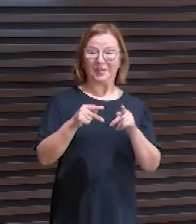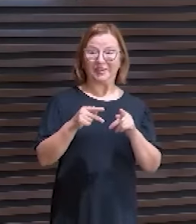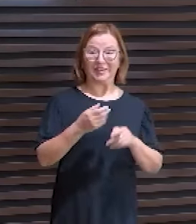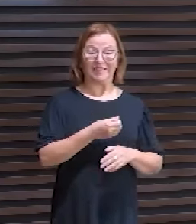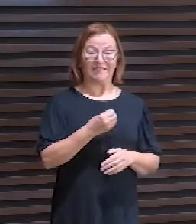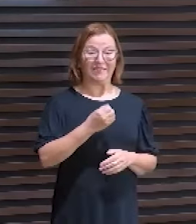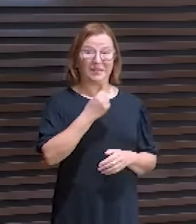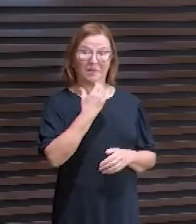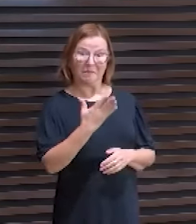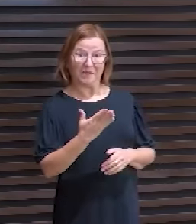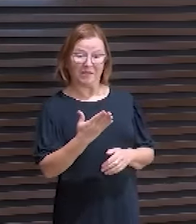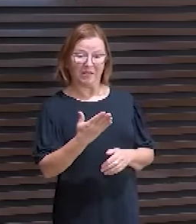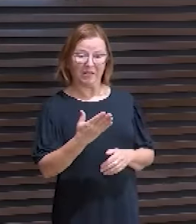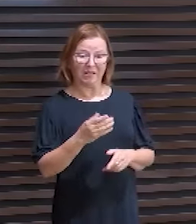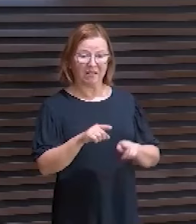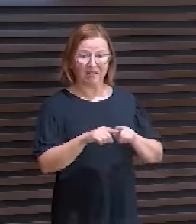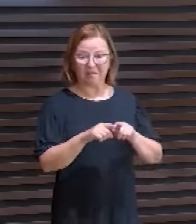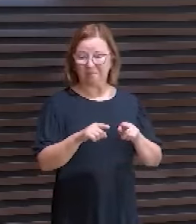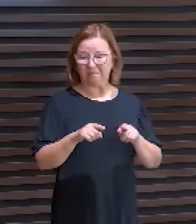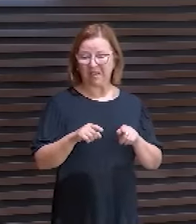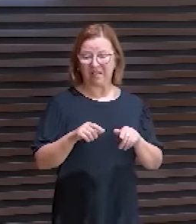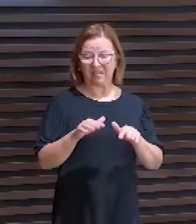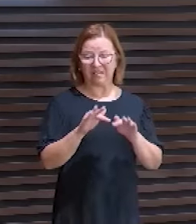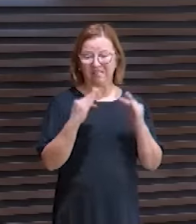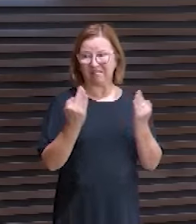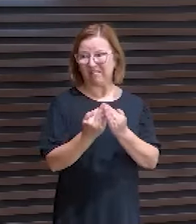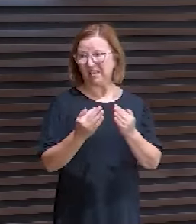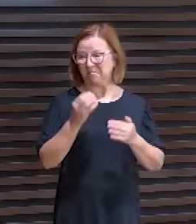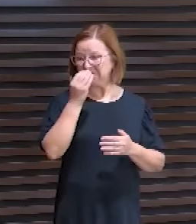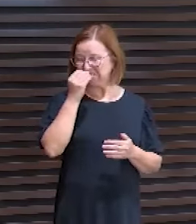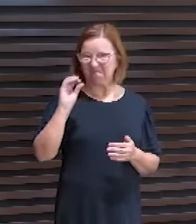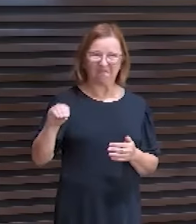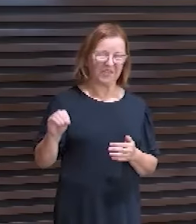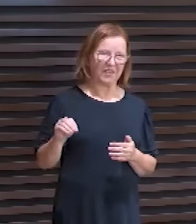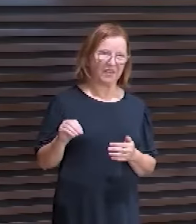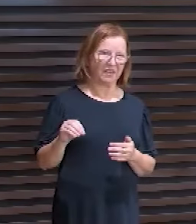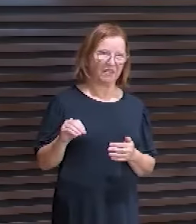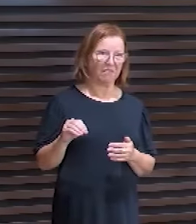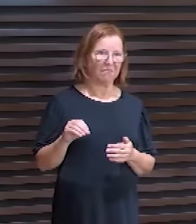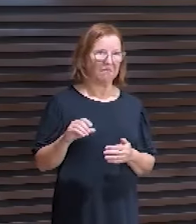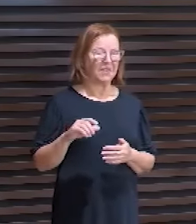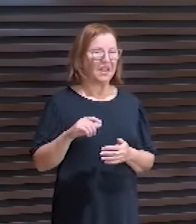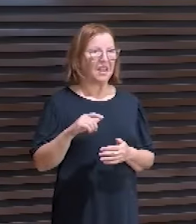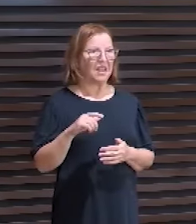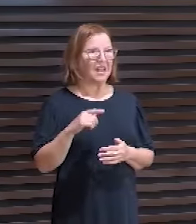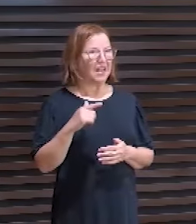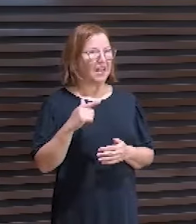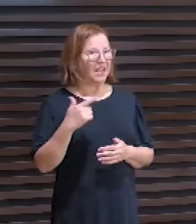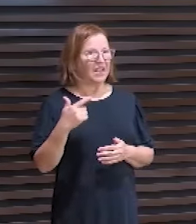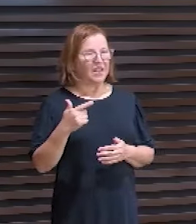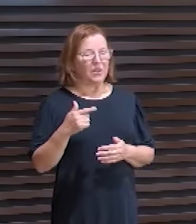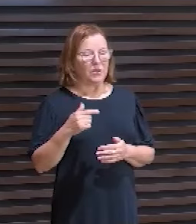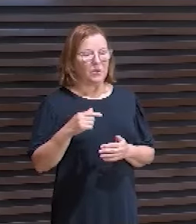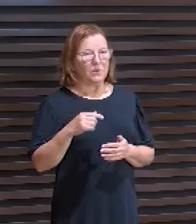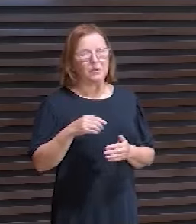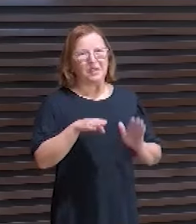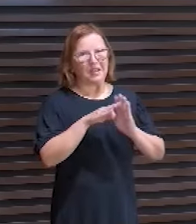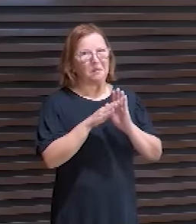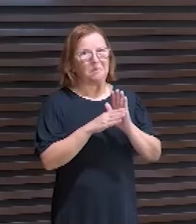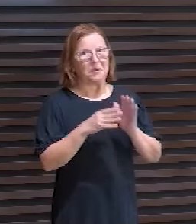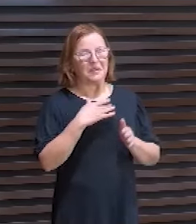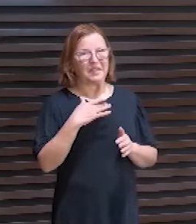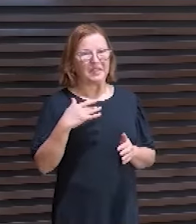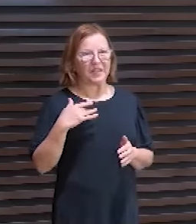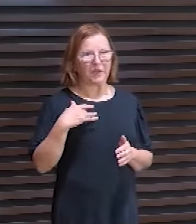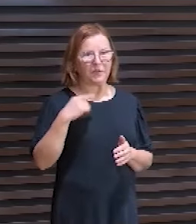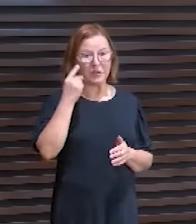podem colocar os filhos num plano de saúde não põe porque o dinheiro serve para outras